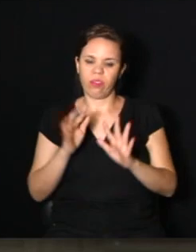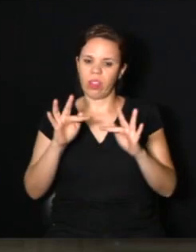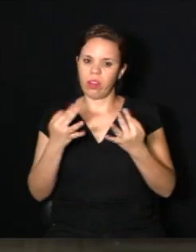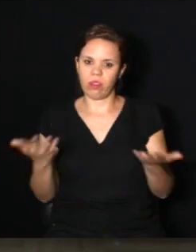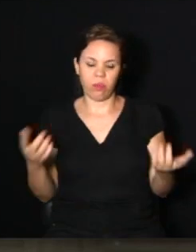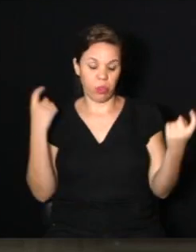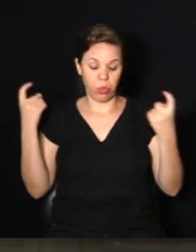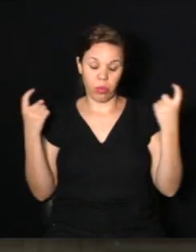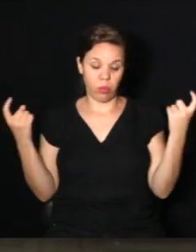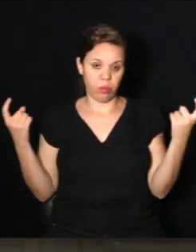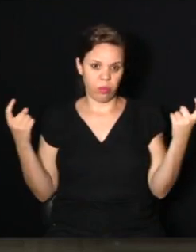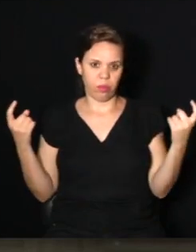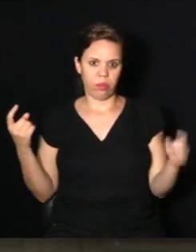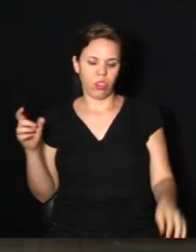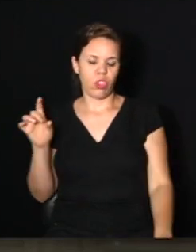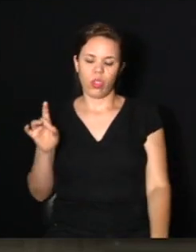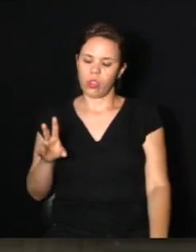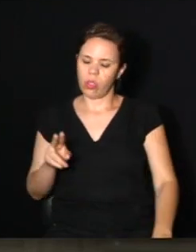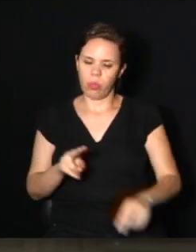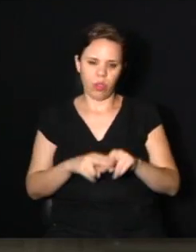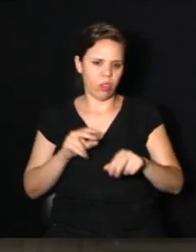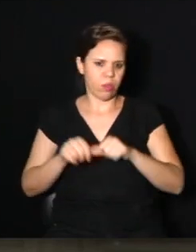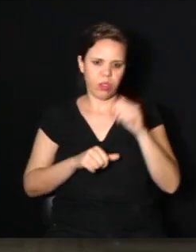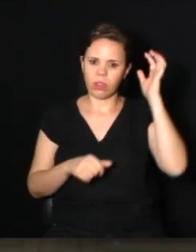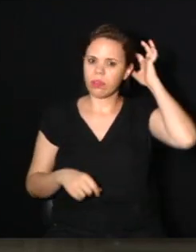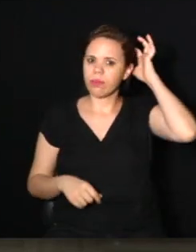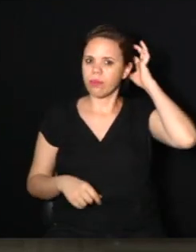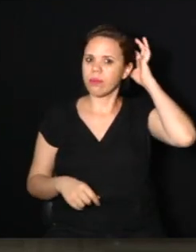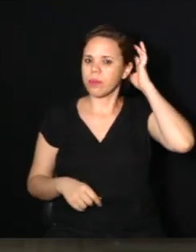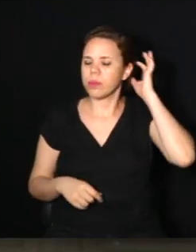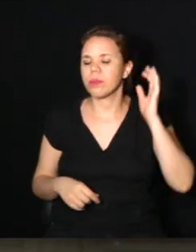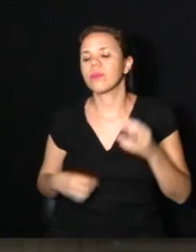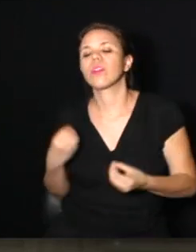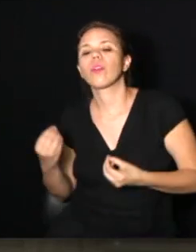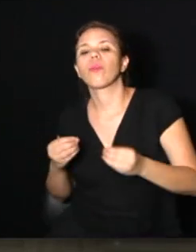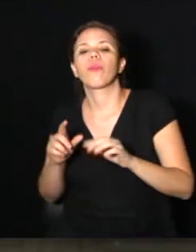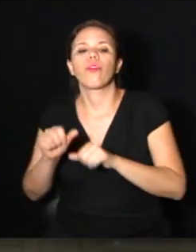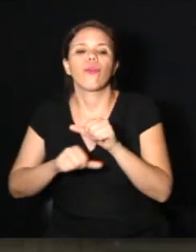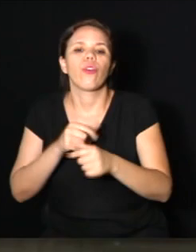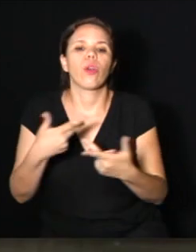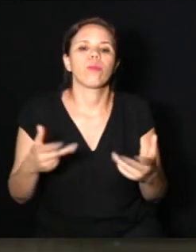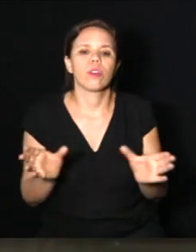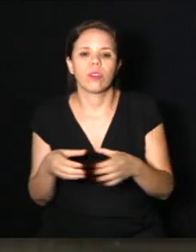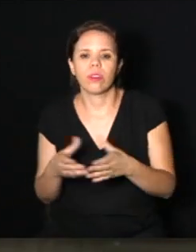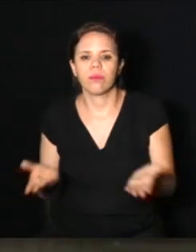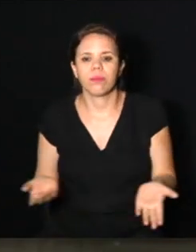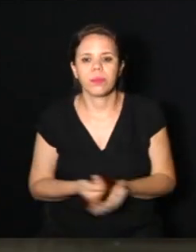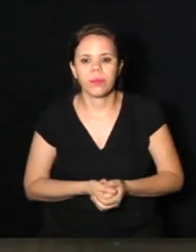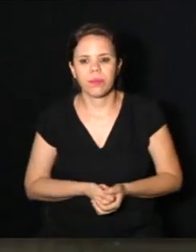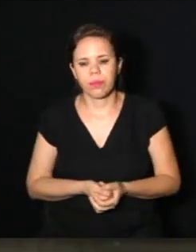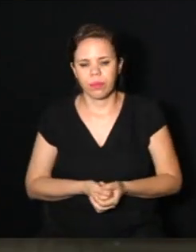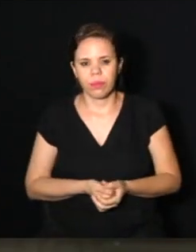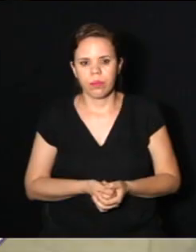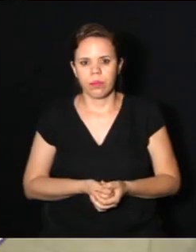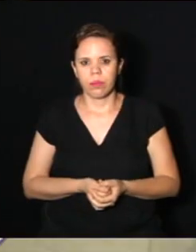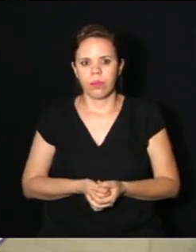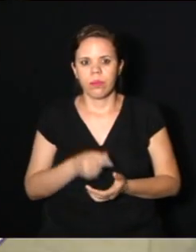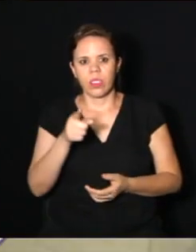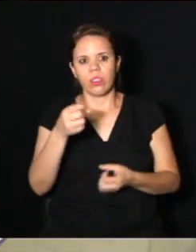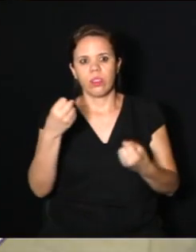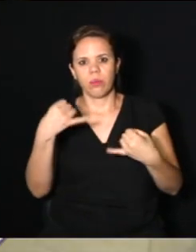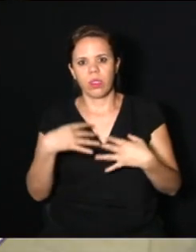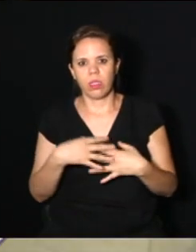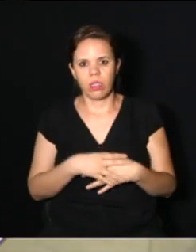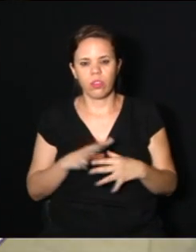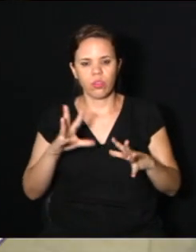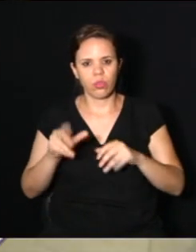se preocupam, né? Não por causa da mudança, mas como foi mudado essa equipe. Mas conforme, só explicando para ele, eu falei,